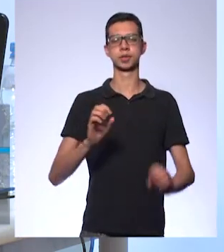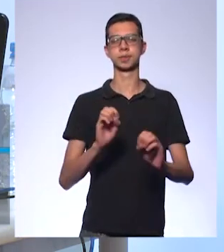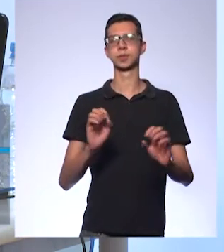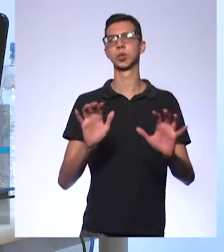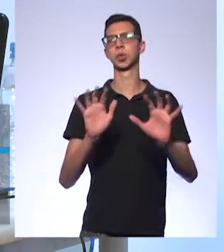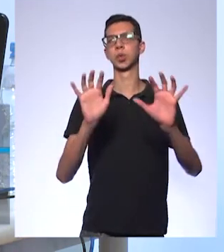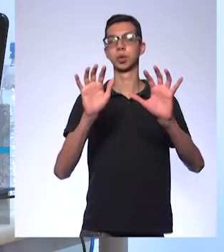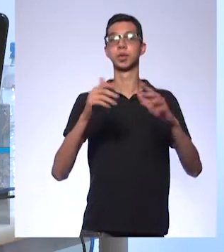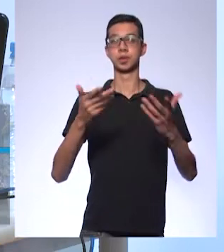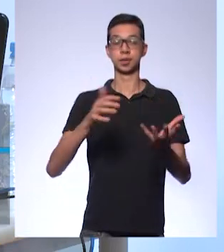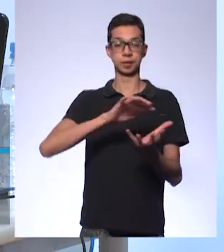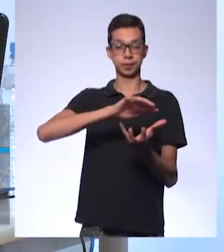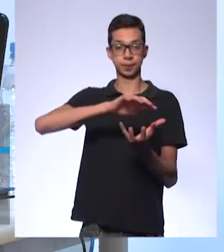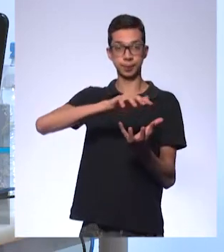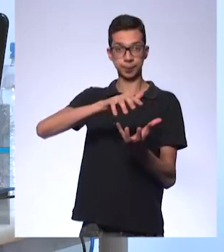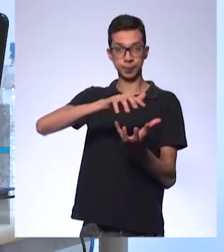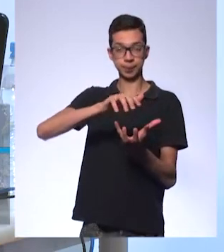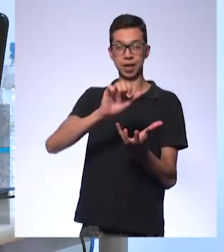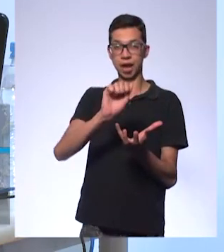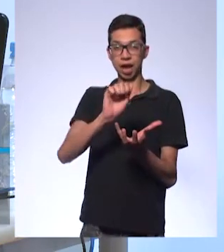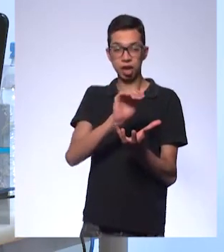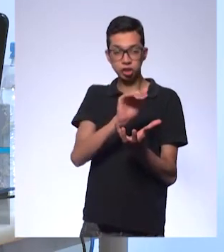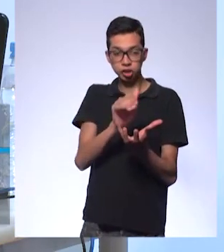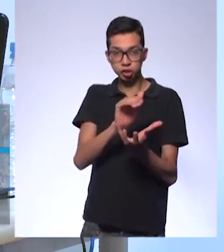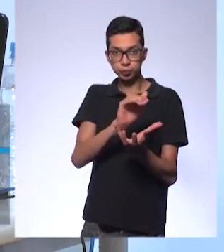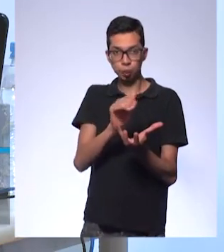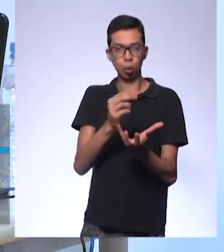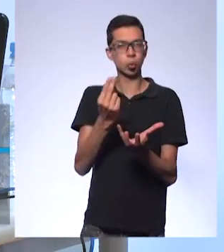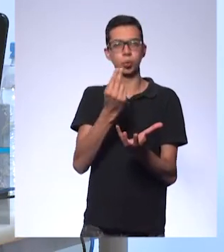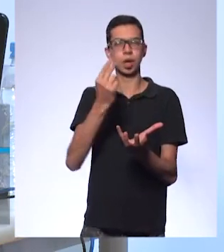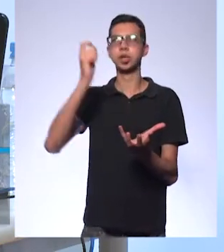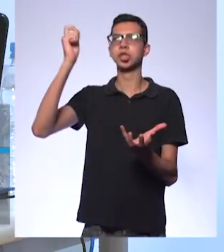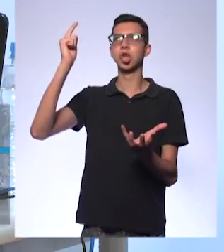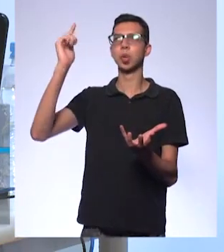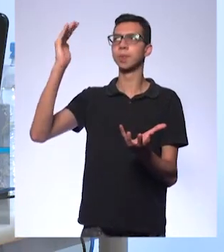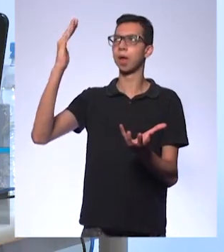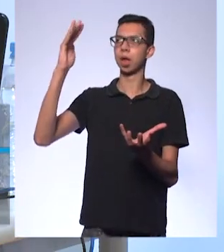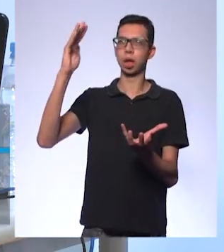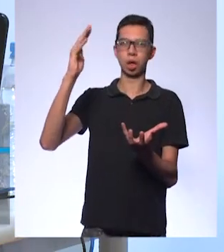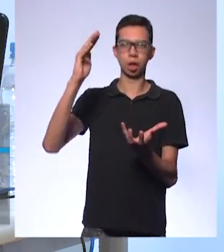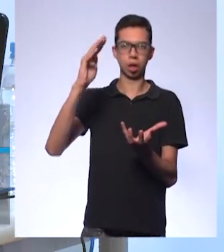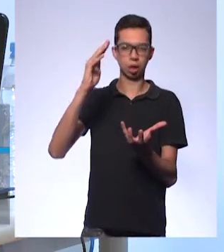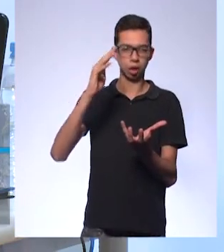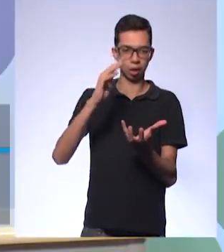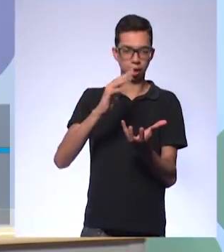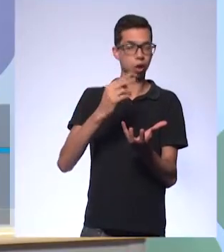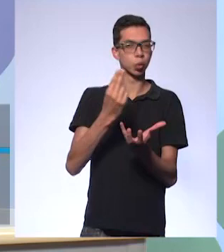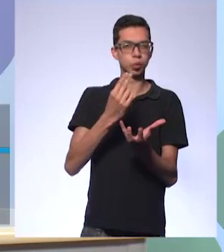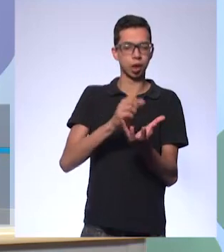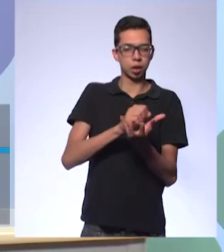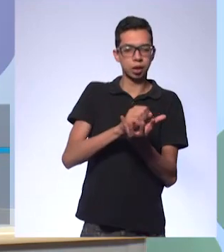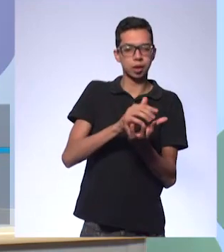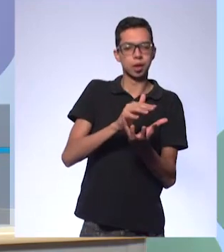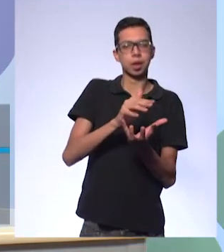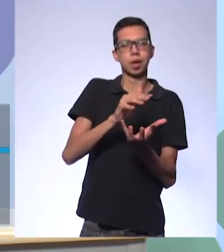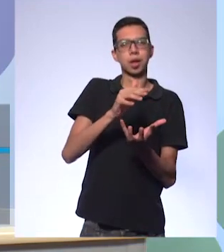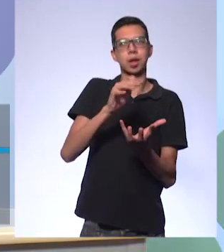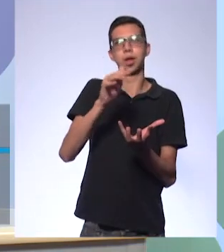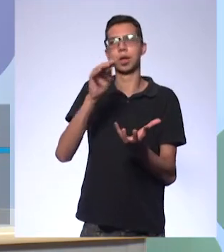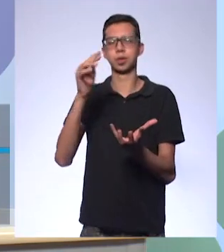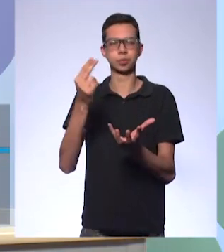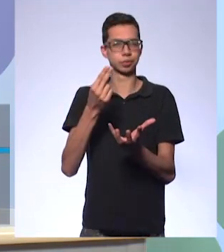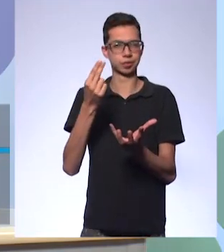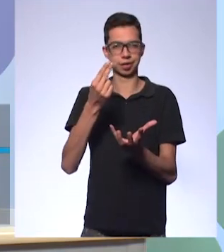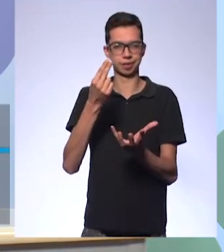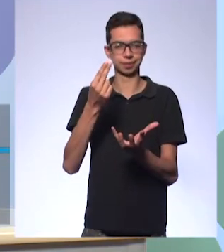impede que os raios solares saiam da Terra. Ah, por isso que é aquilo que você estava explicando? Sim, tem a ver com o efeito estufa, né? Em